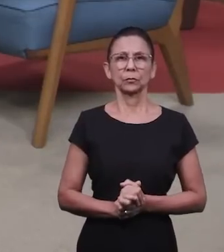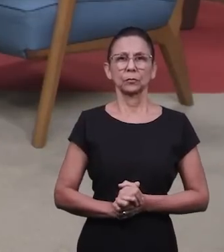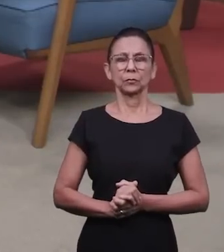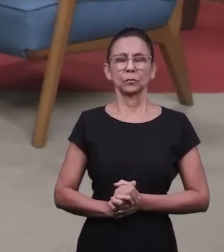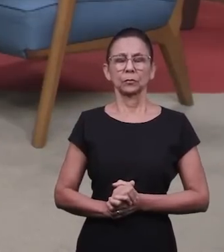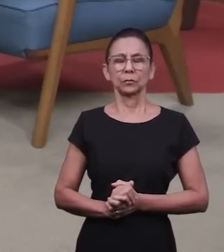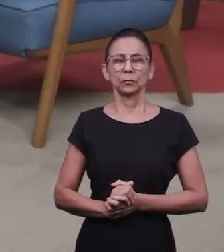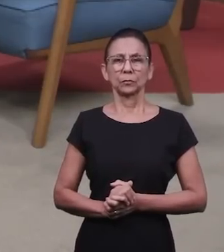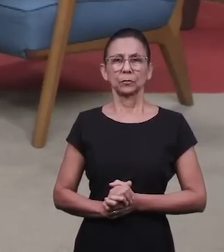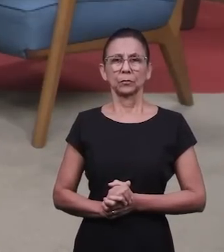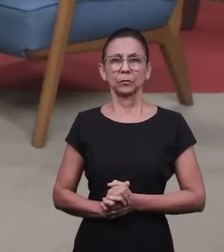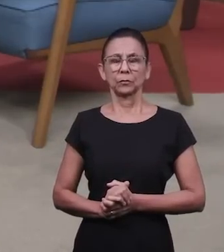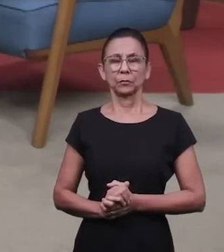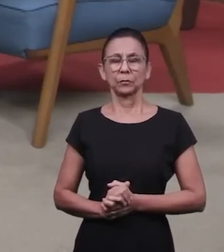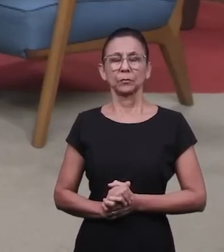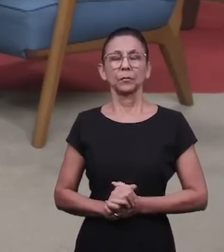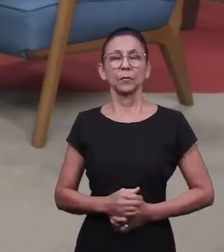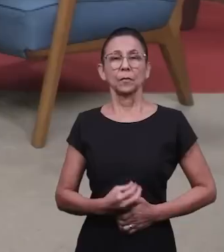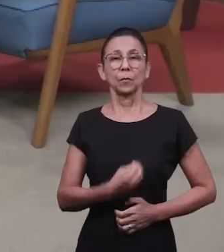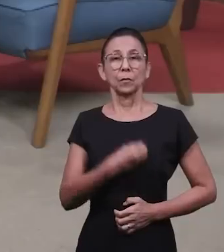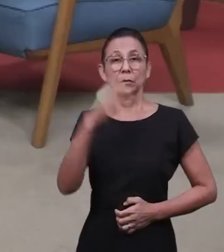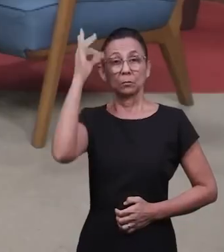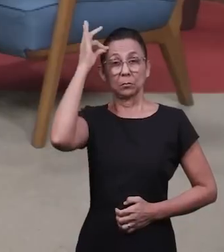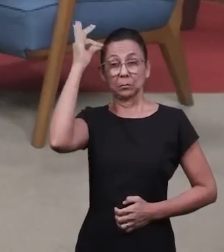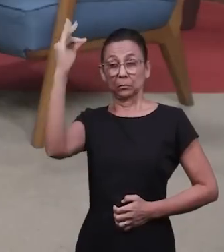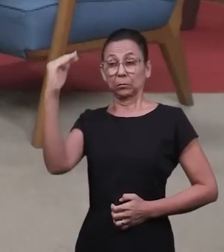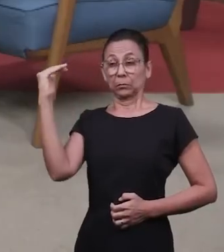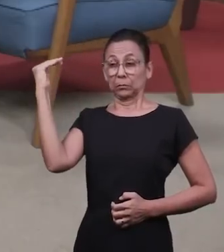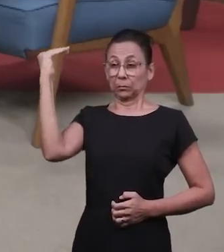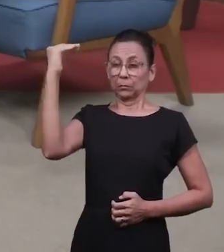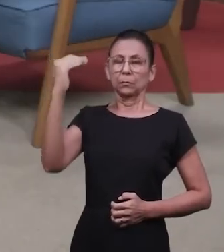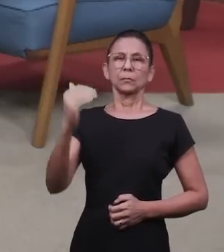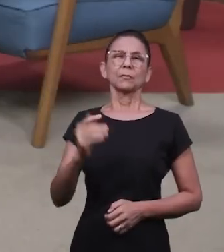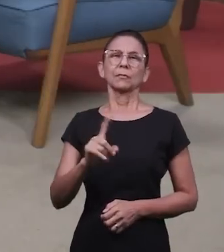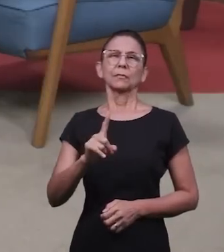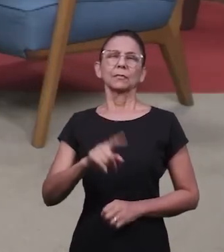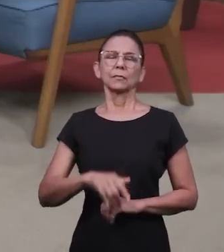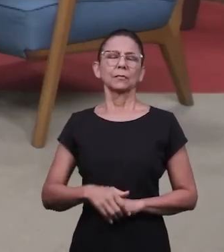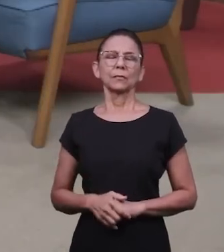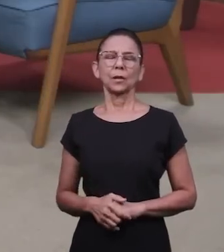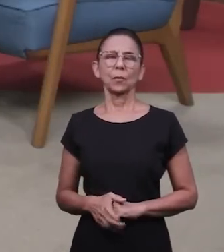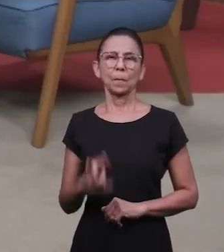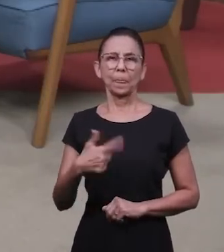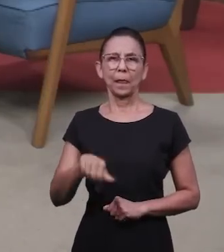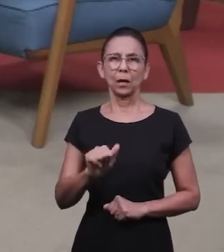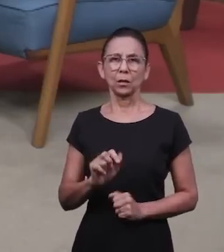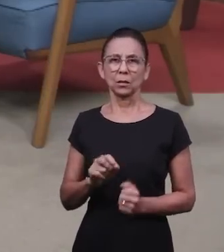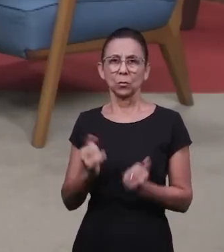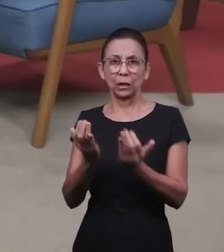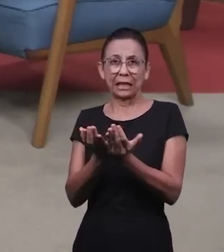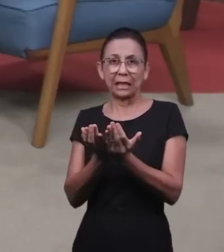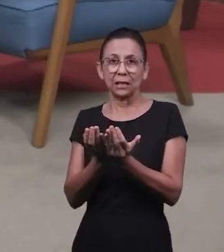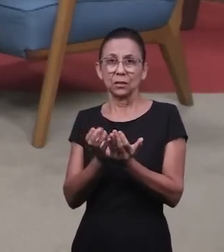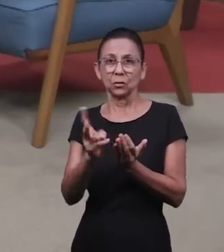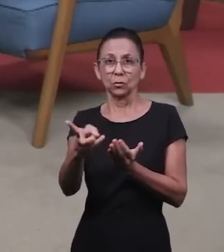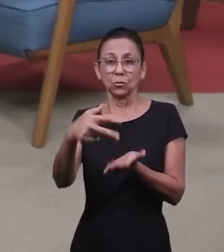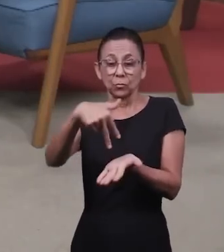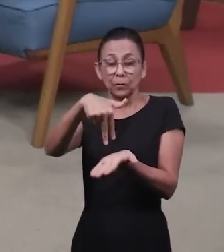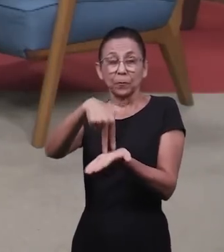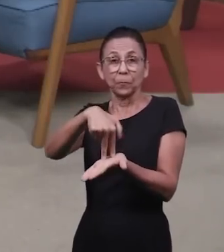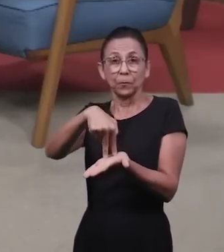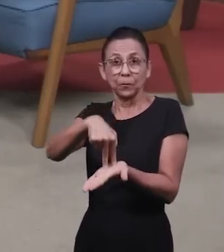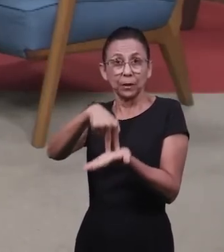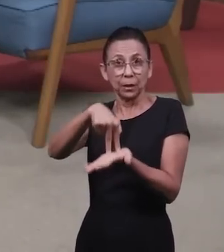superdotados de espiritualidade. Não, é a partir da palavra, da doutrina. Por isso que nesta hora,